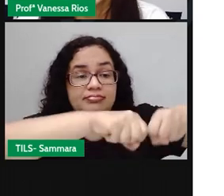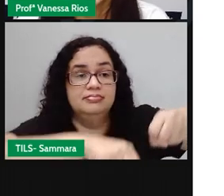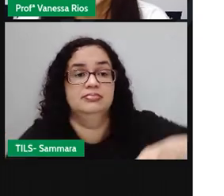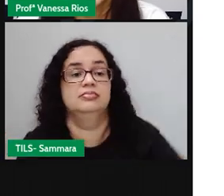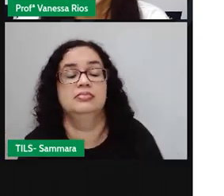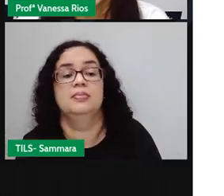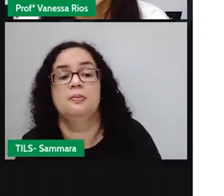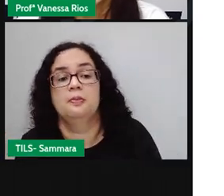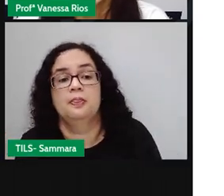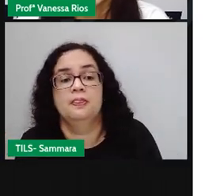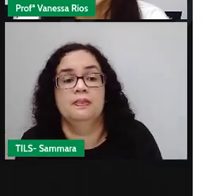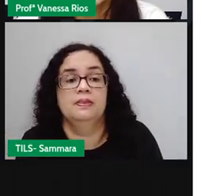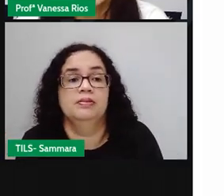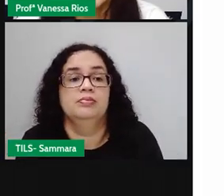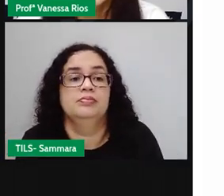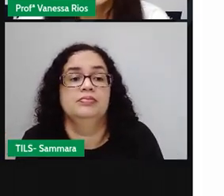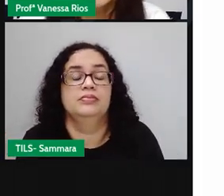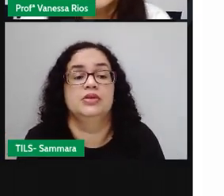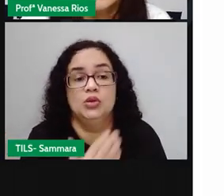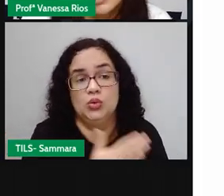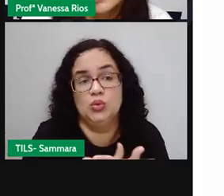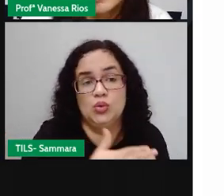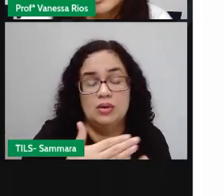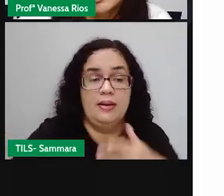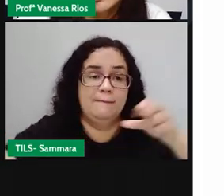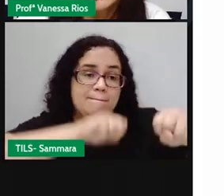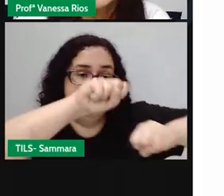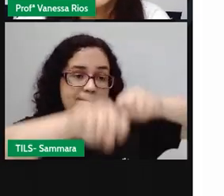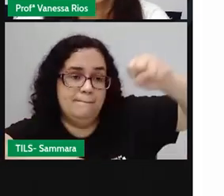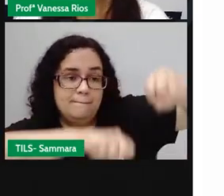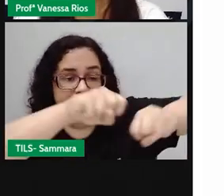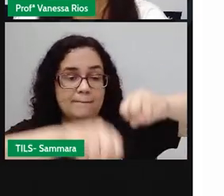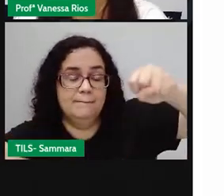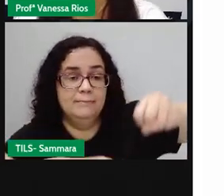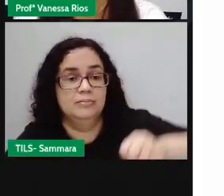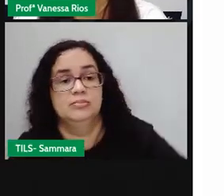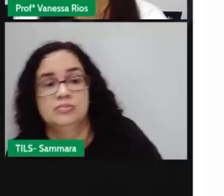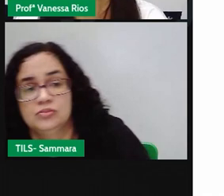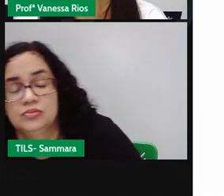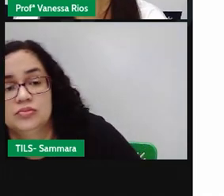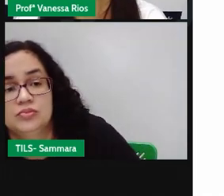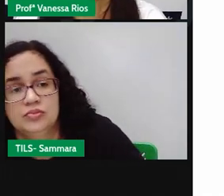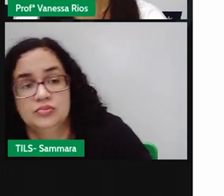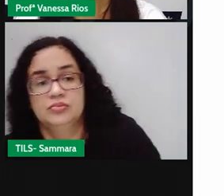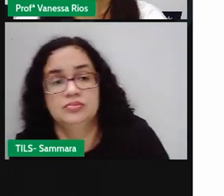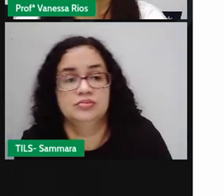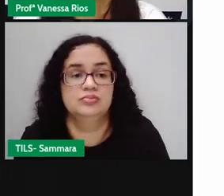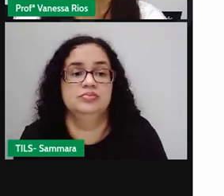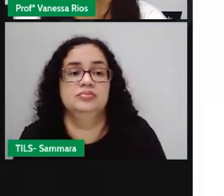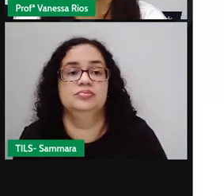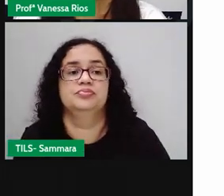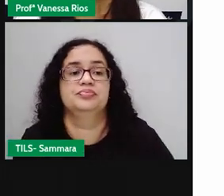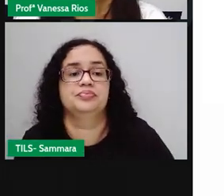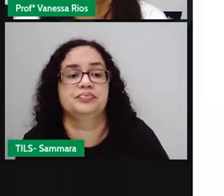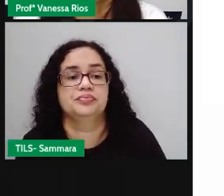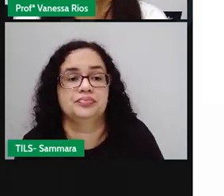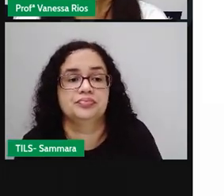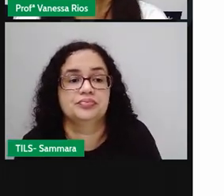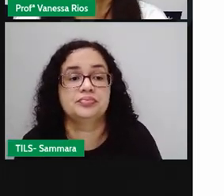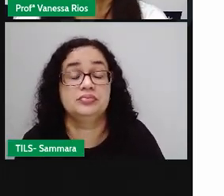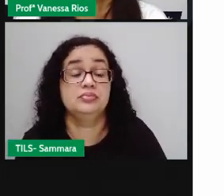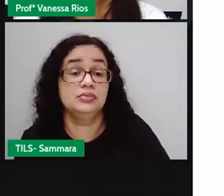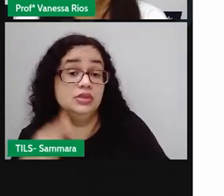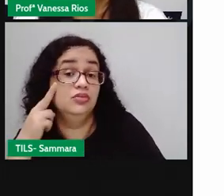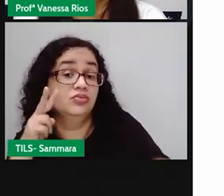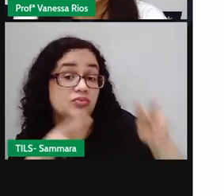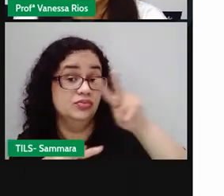quando são pequenos ainda, né? E aí começam com a bicicleta pequenininha e vão aí crescendo junto com a bicicleta também. Mas aí a